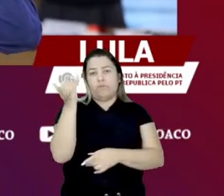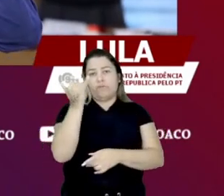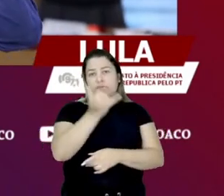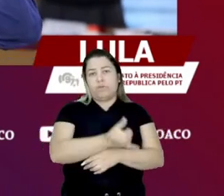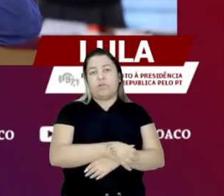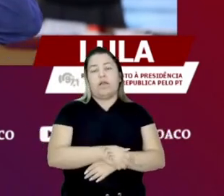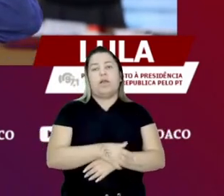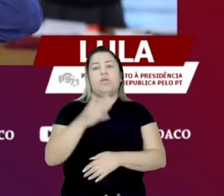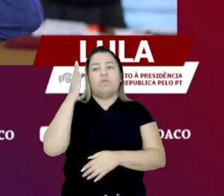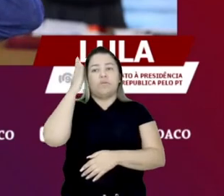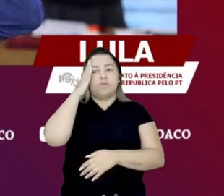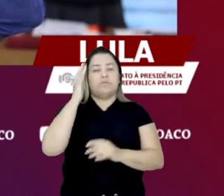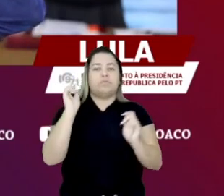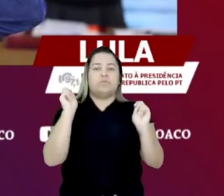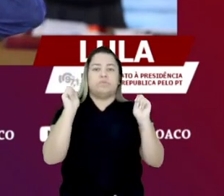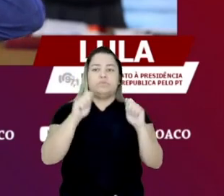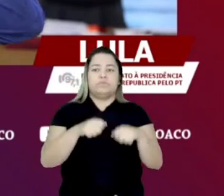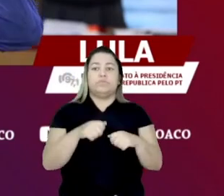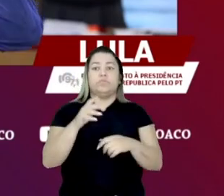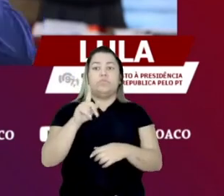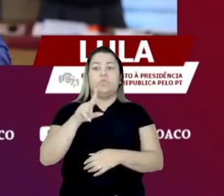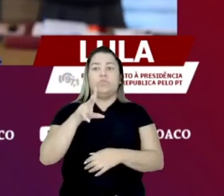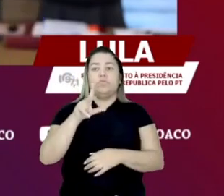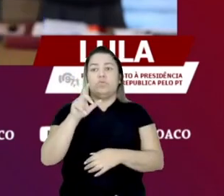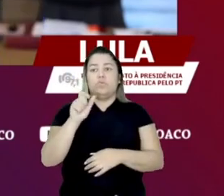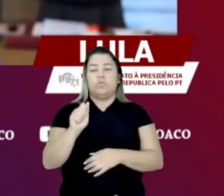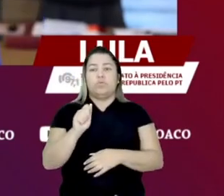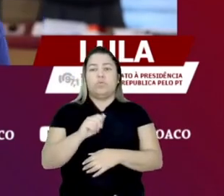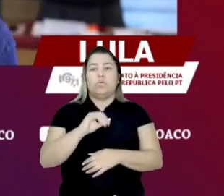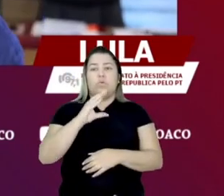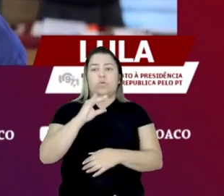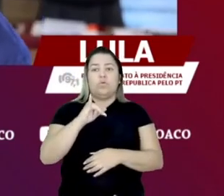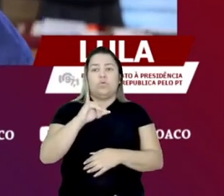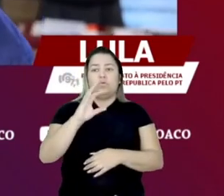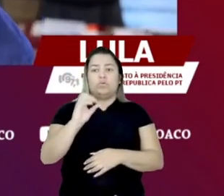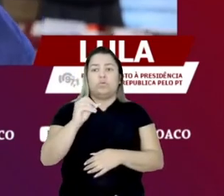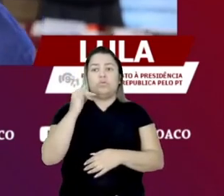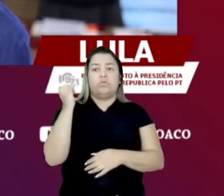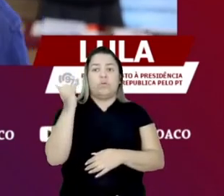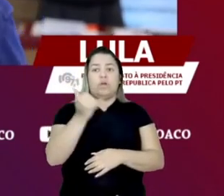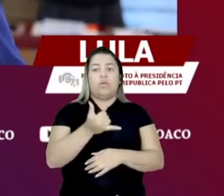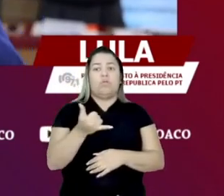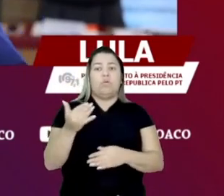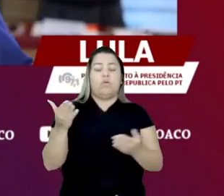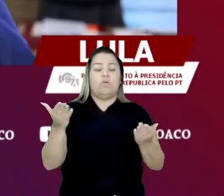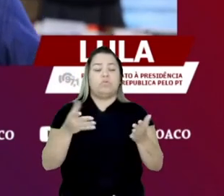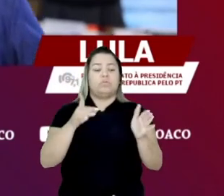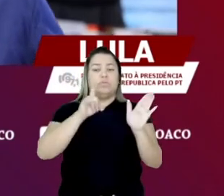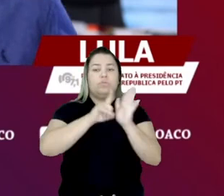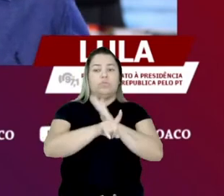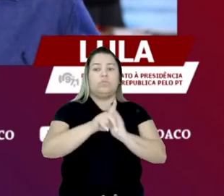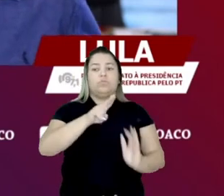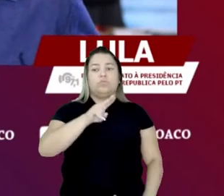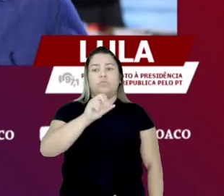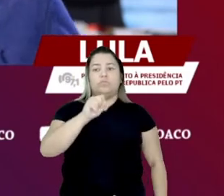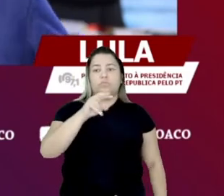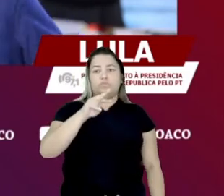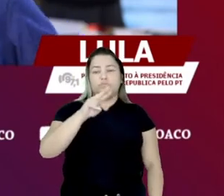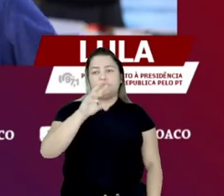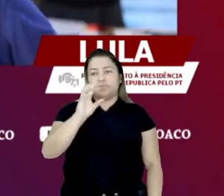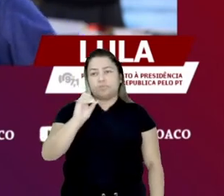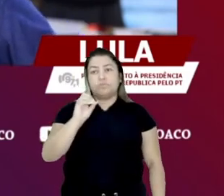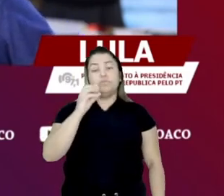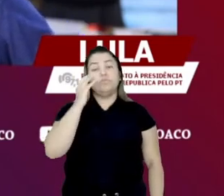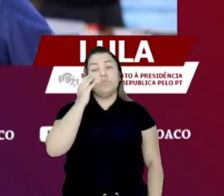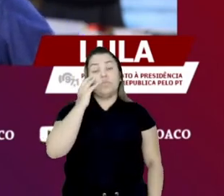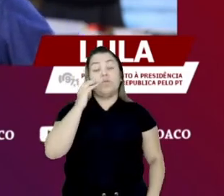Ciro disse em entrevista que o senhor, caso eleito, o Brasil vai amanhecer em guerra. Comenta aí essa